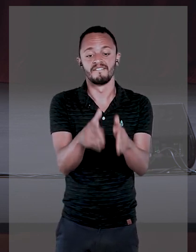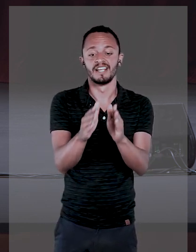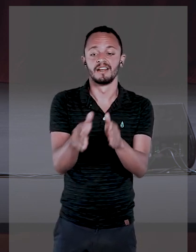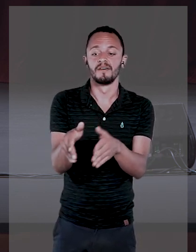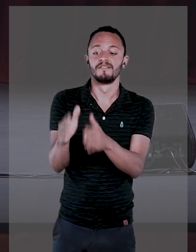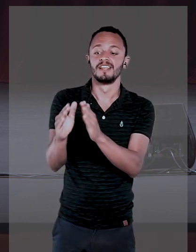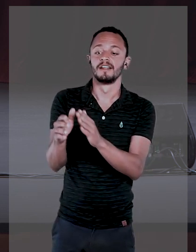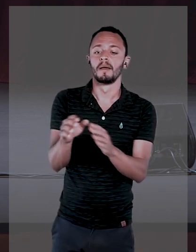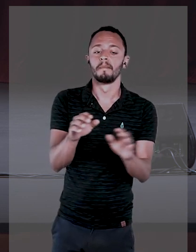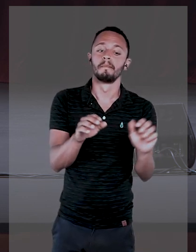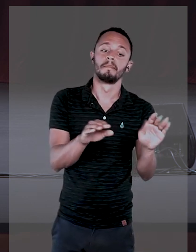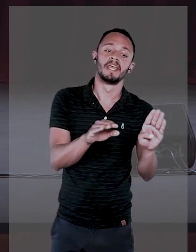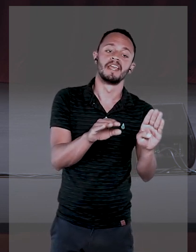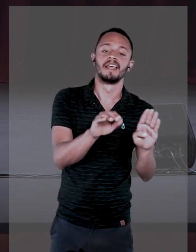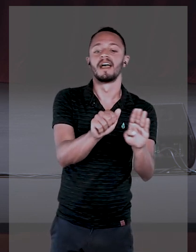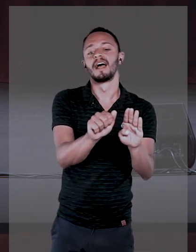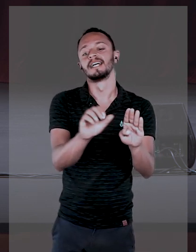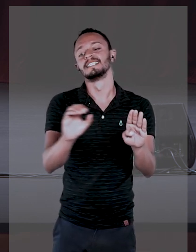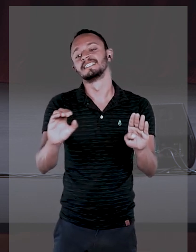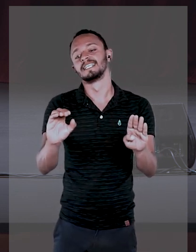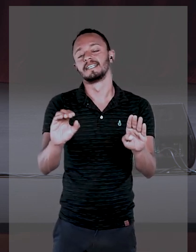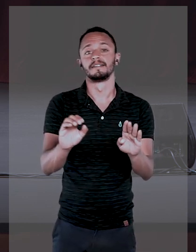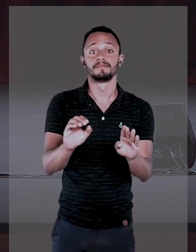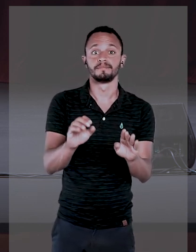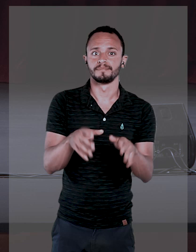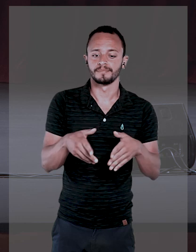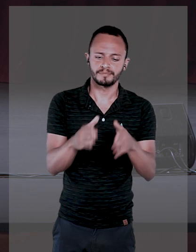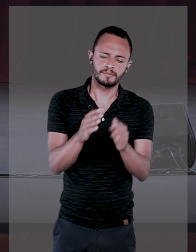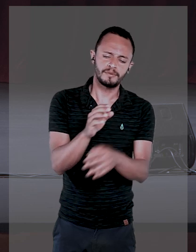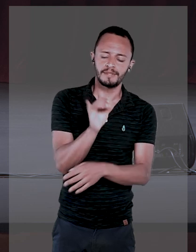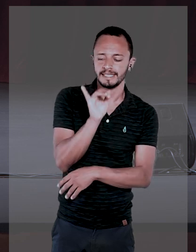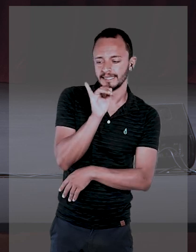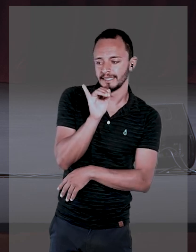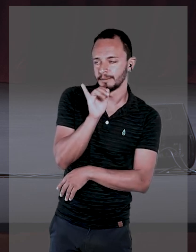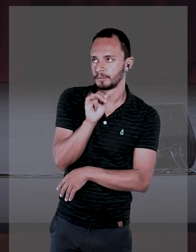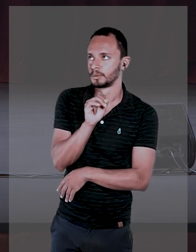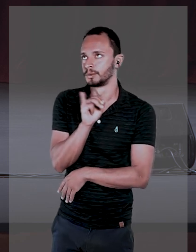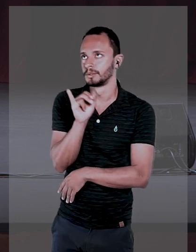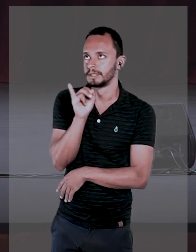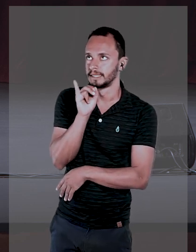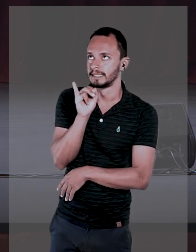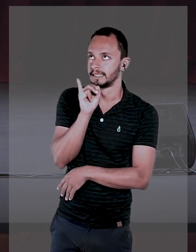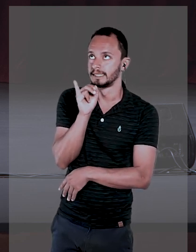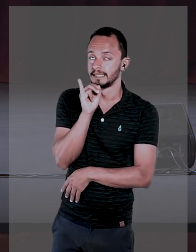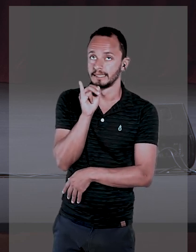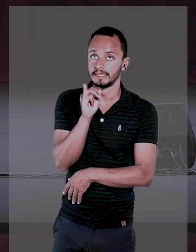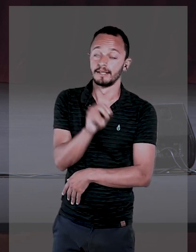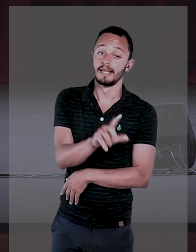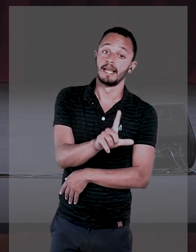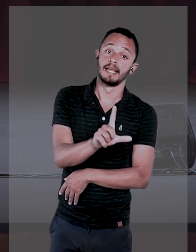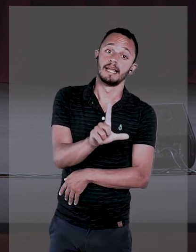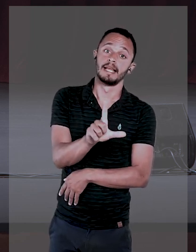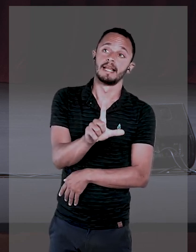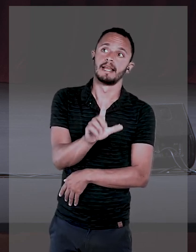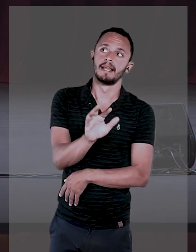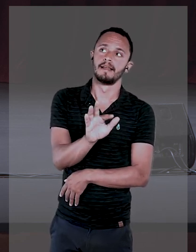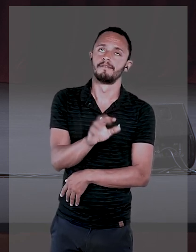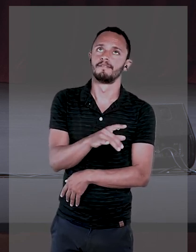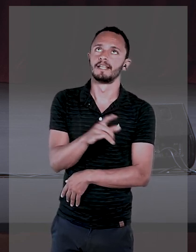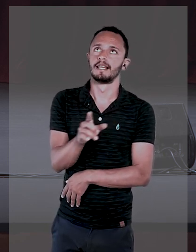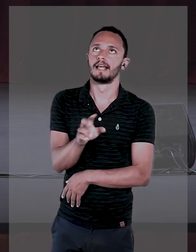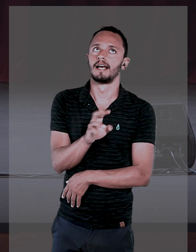É B, A, B, C? Então, deixa eu ver. Por exemplo, fila...